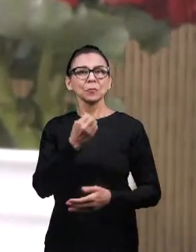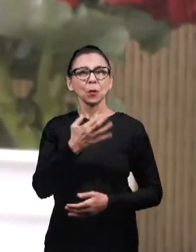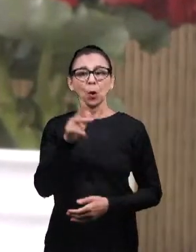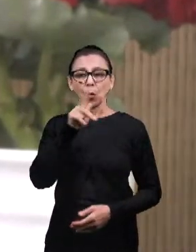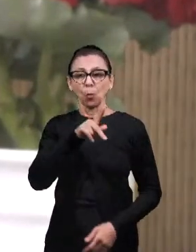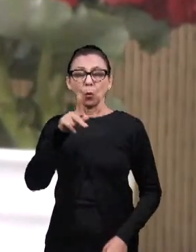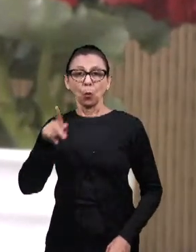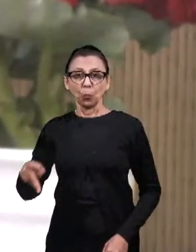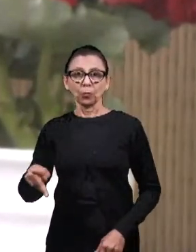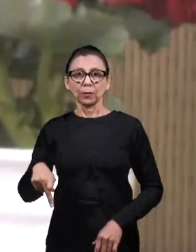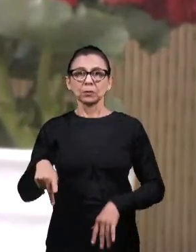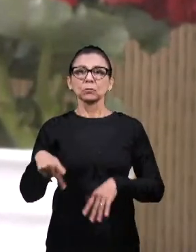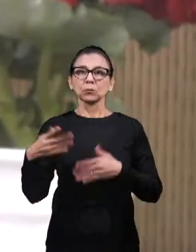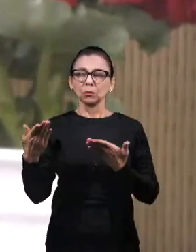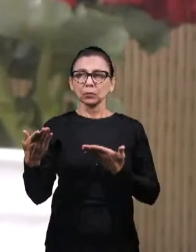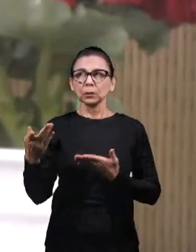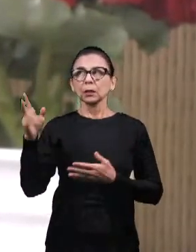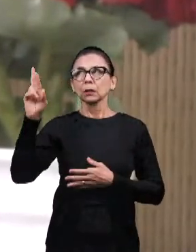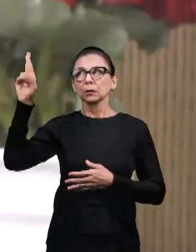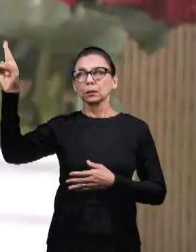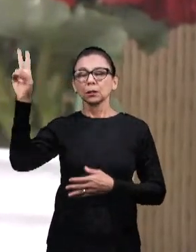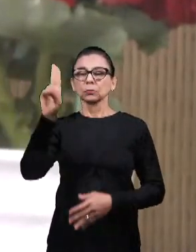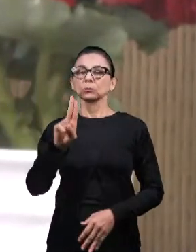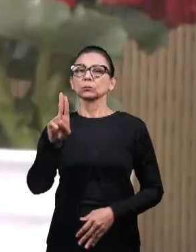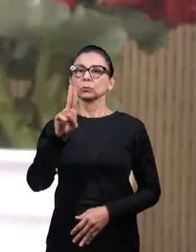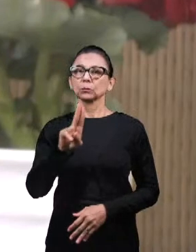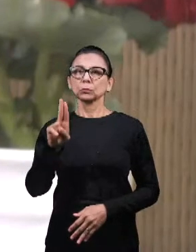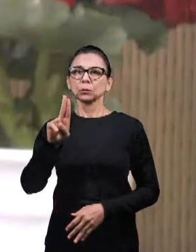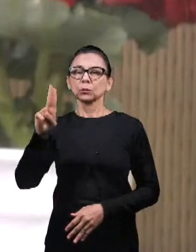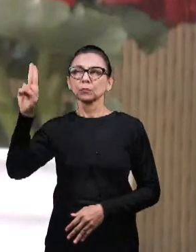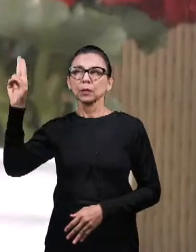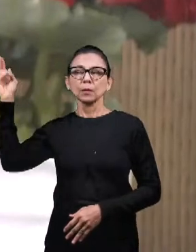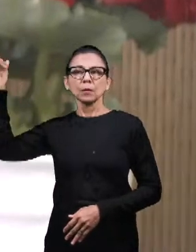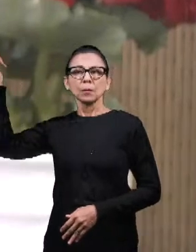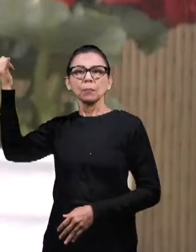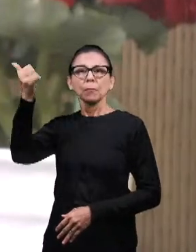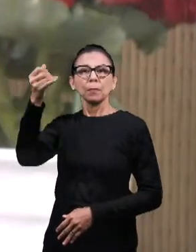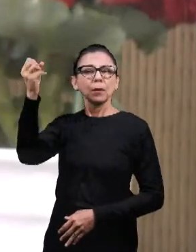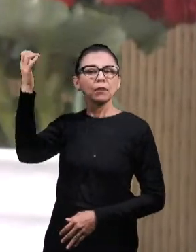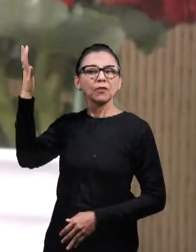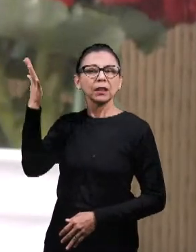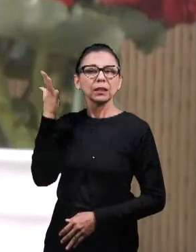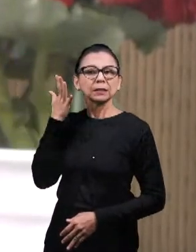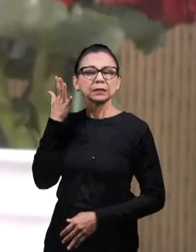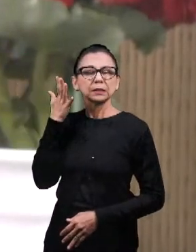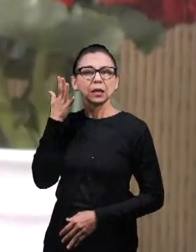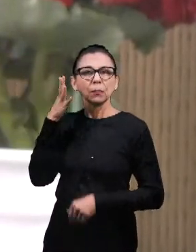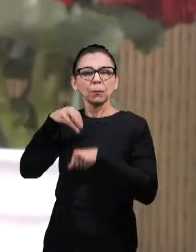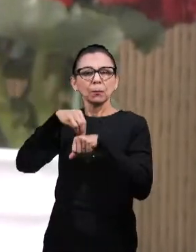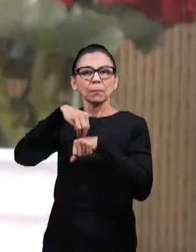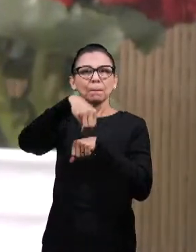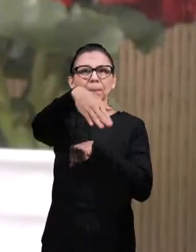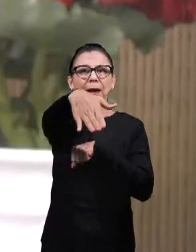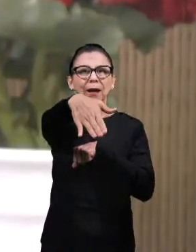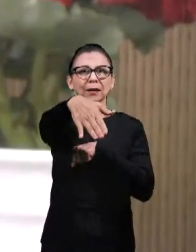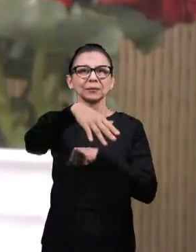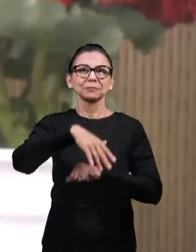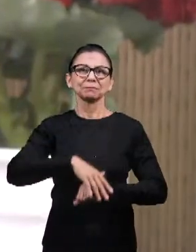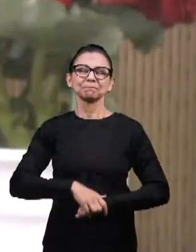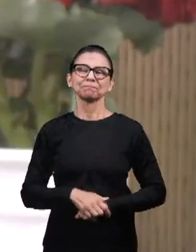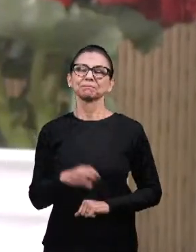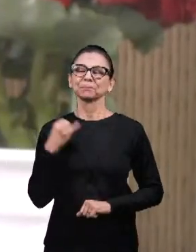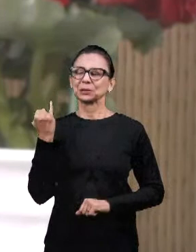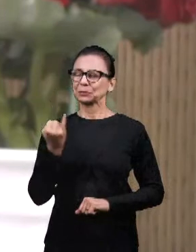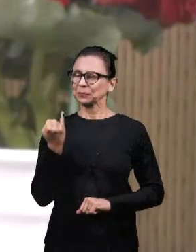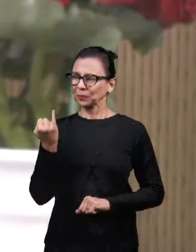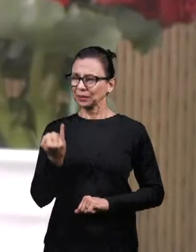professor foi um instrumento que o senhor usou para receber a revelação, e ele está passando. Isso é importante demais. Então eu falo no sentido